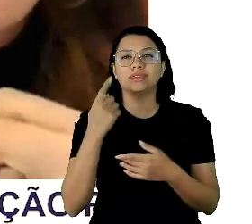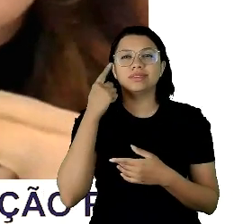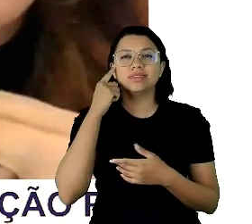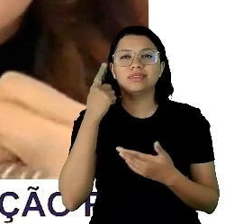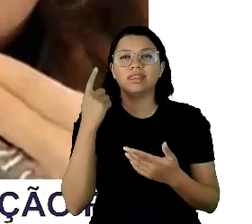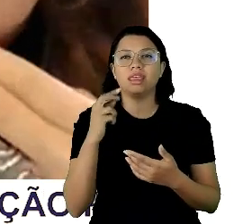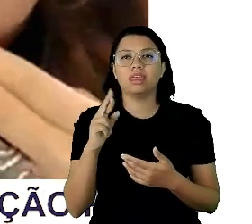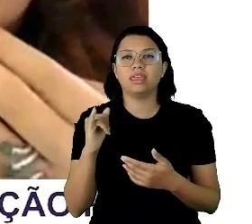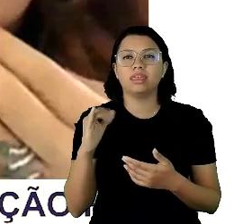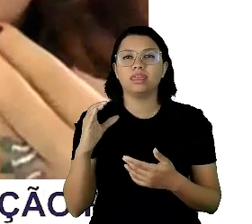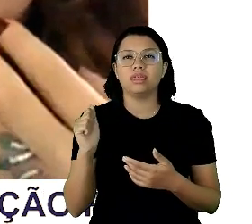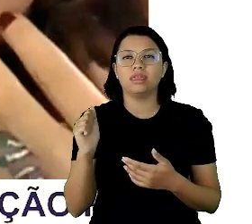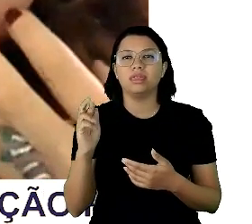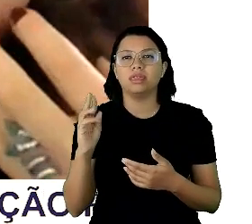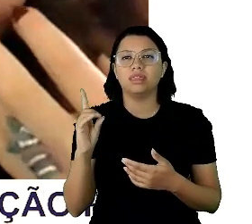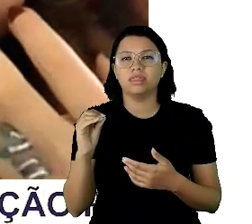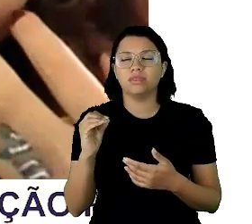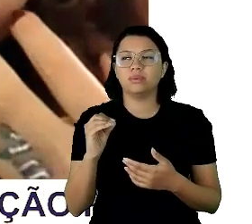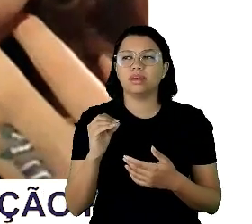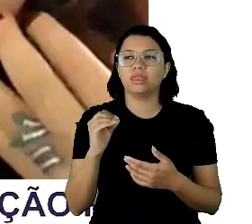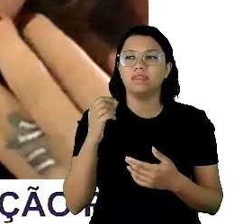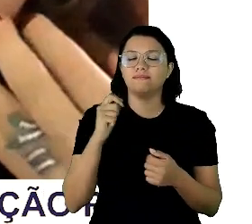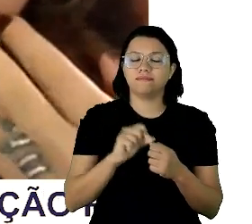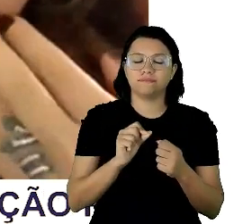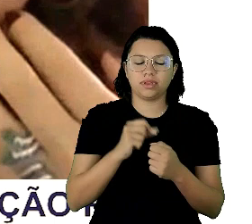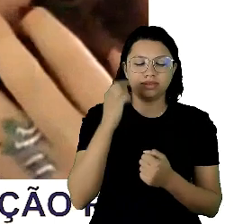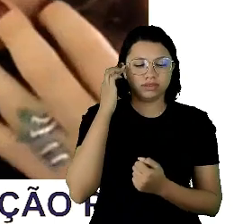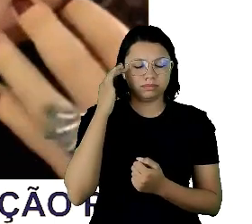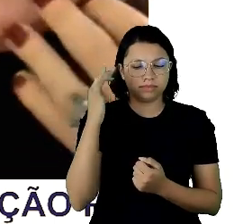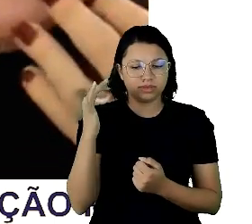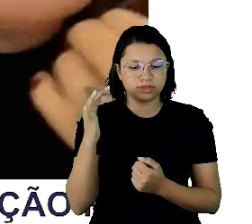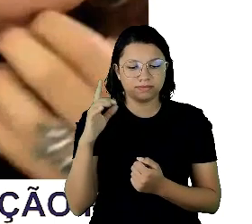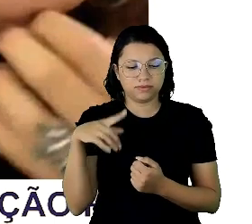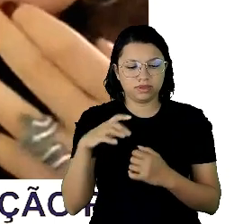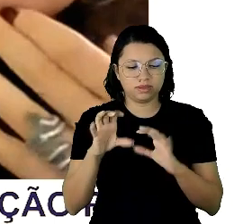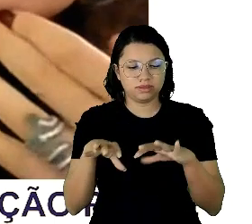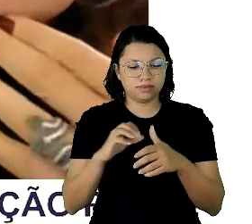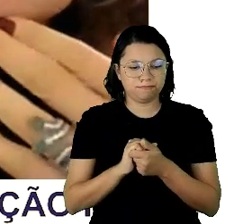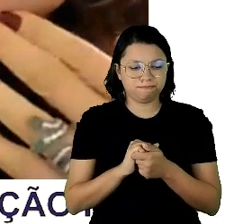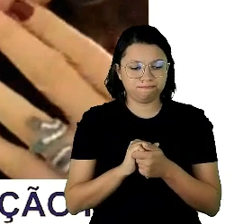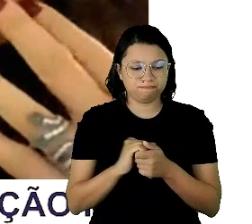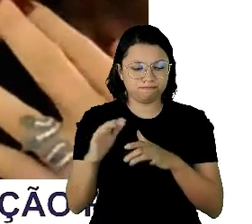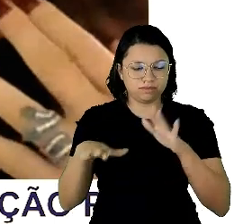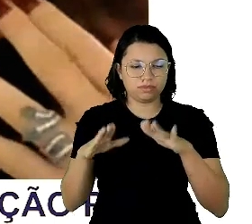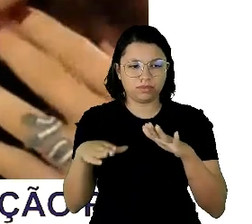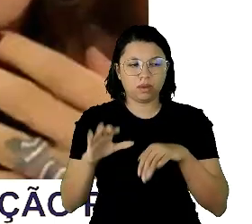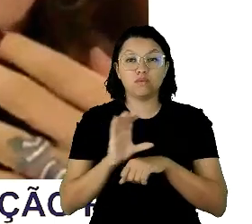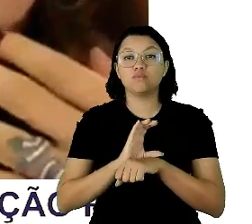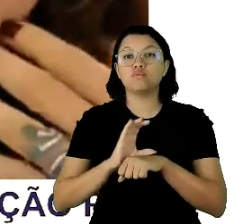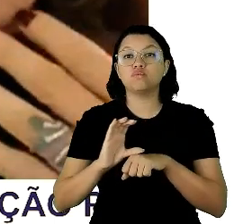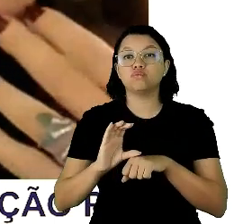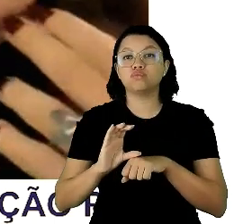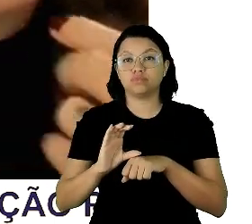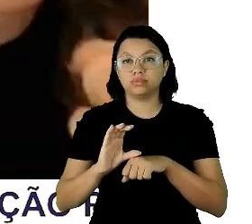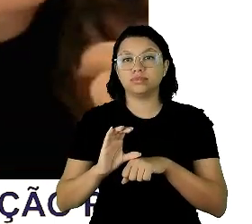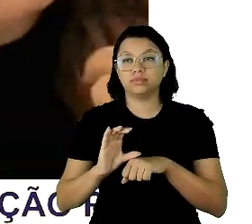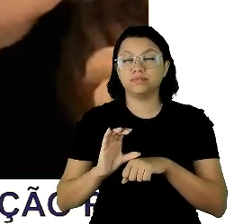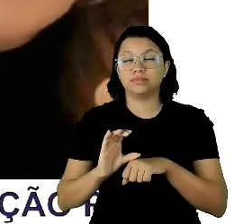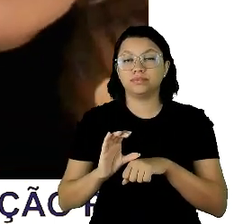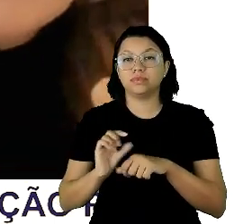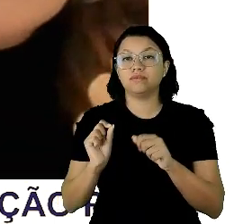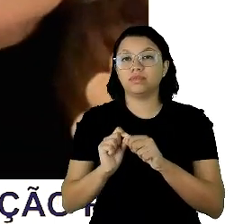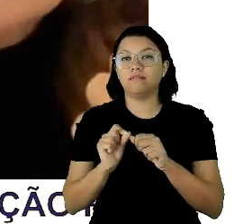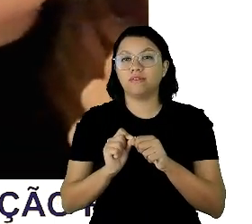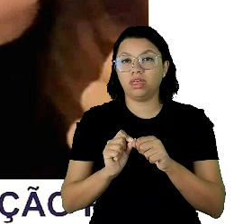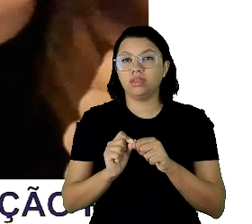faz pensar é mais ou menos um curso que a Infam fez durante muito tempo, talvez